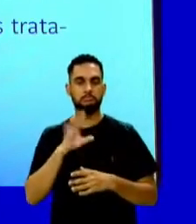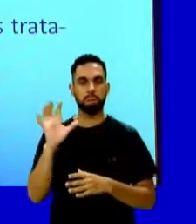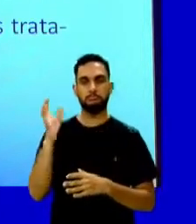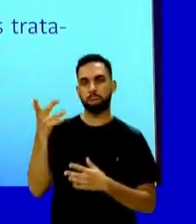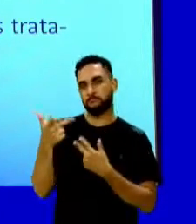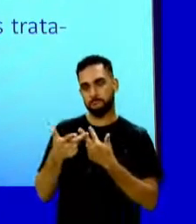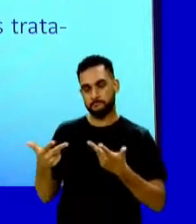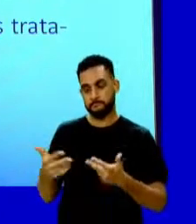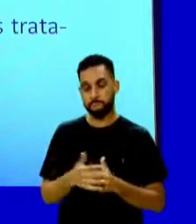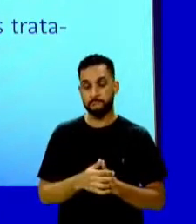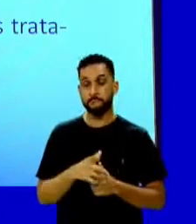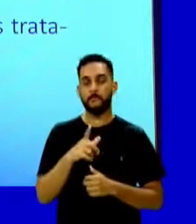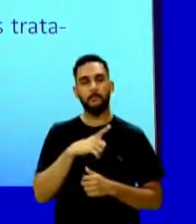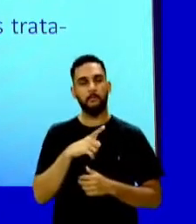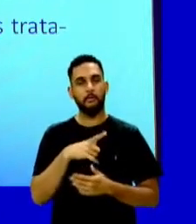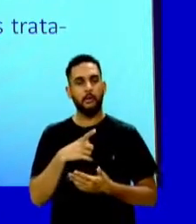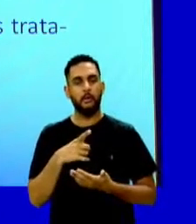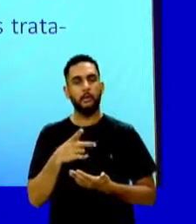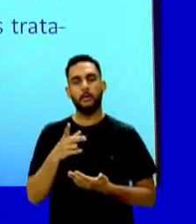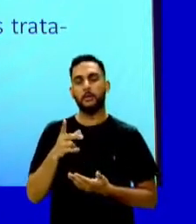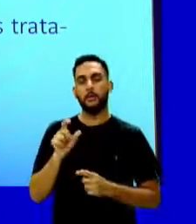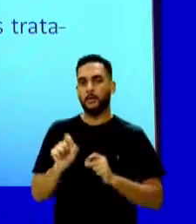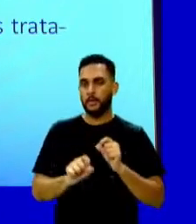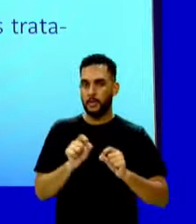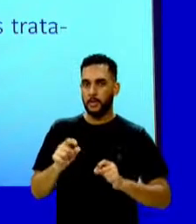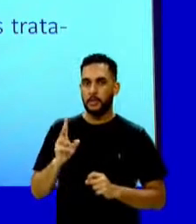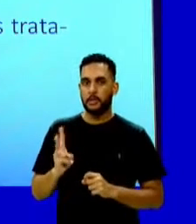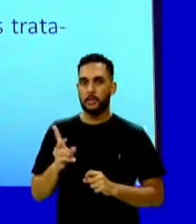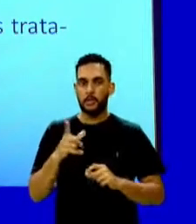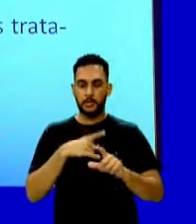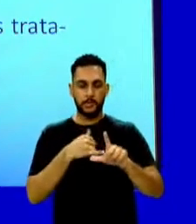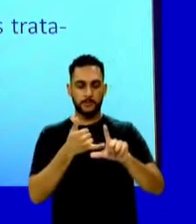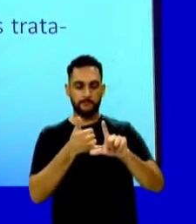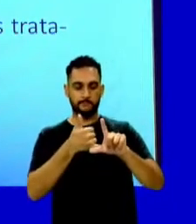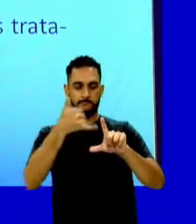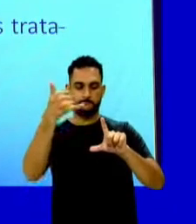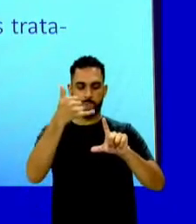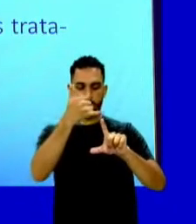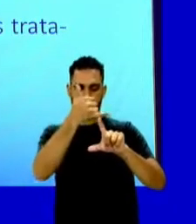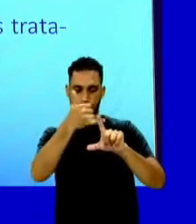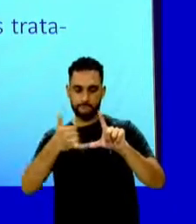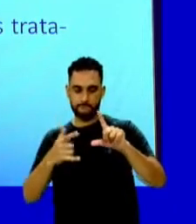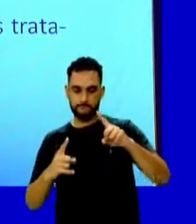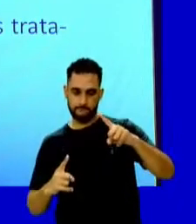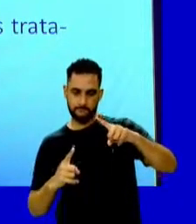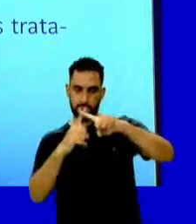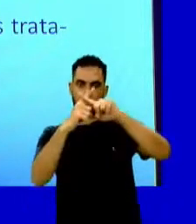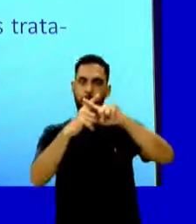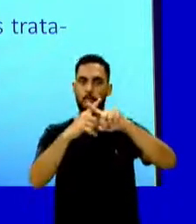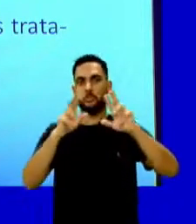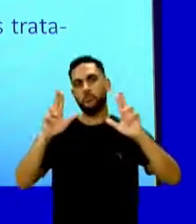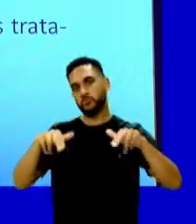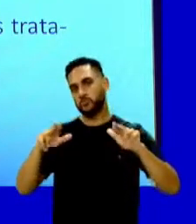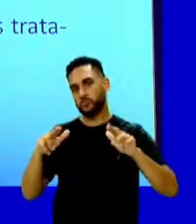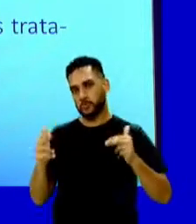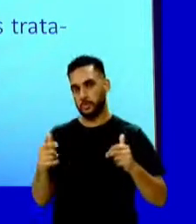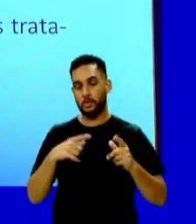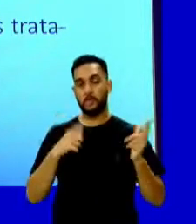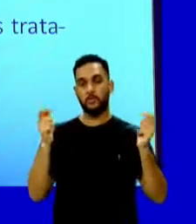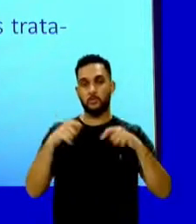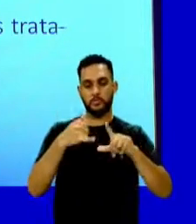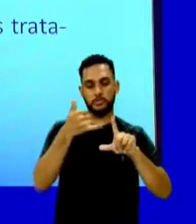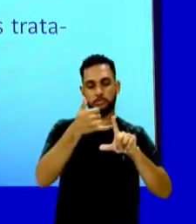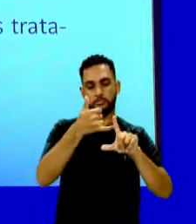primeira situação é que De forma alguma essas retas vão se cruzar elas nunca vão se encontrar no plano A gente pode ser essas retas